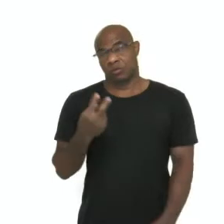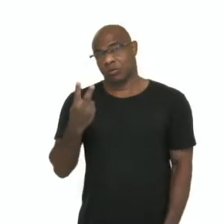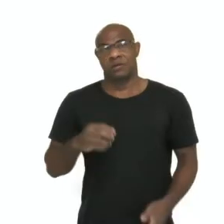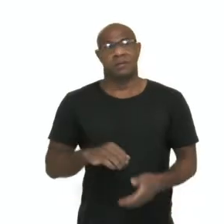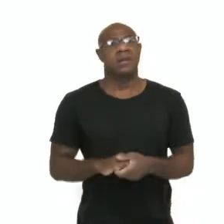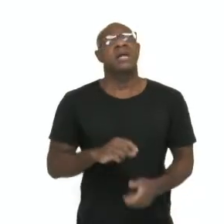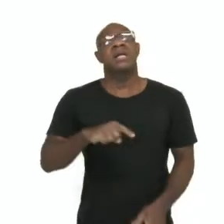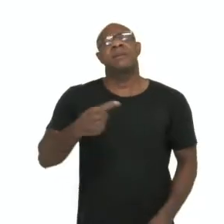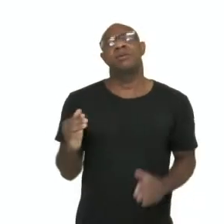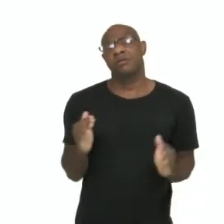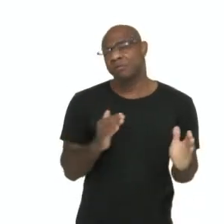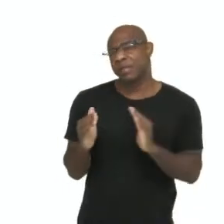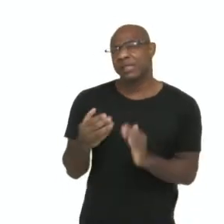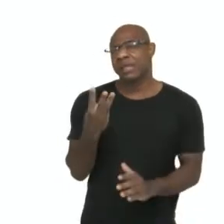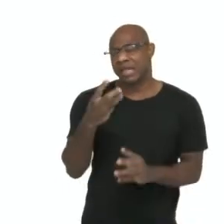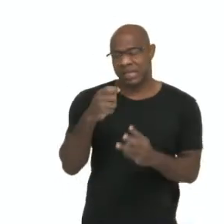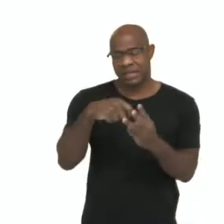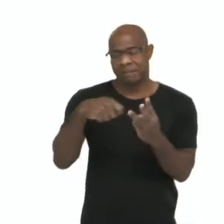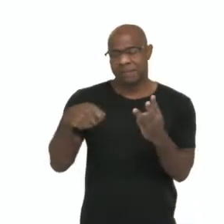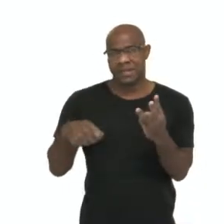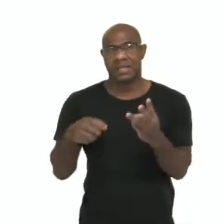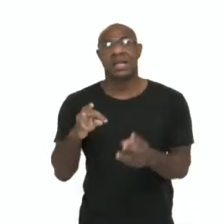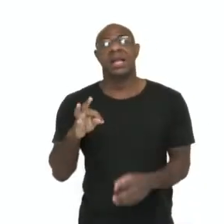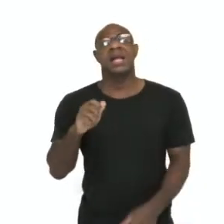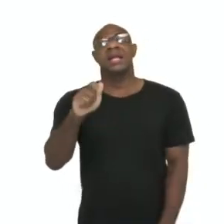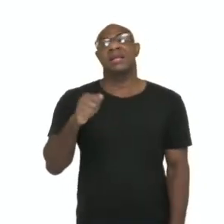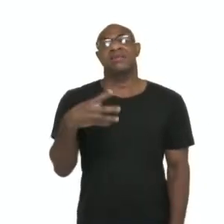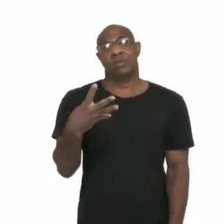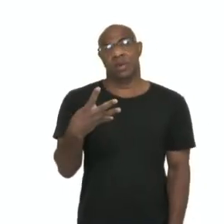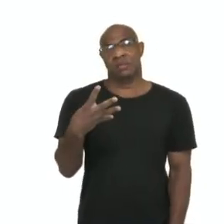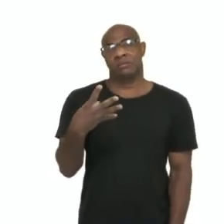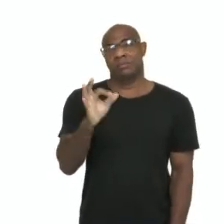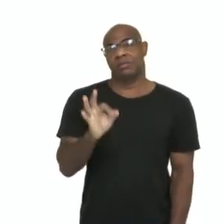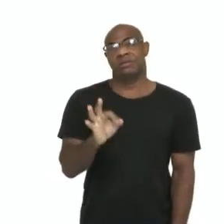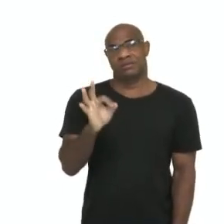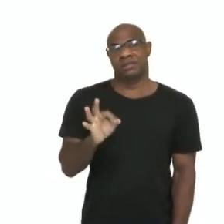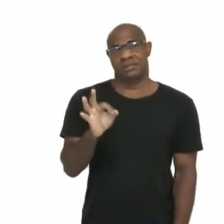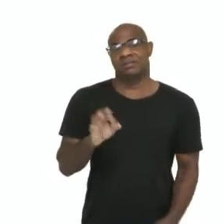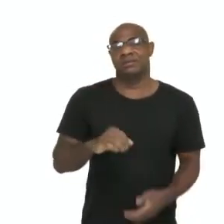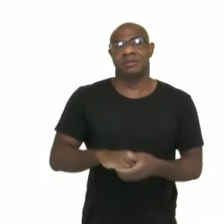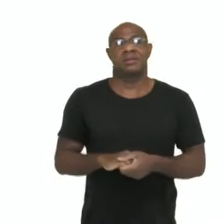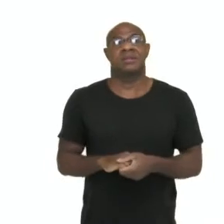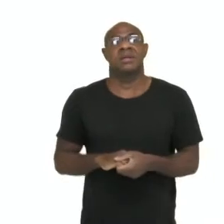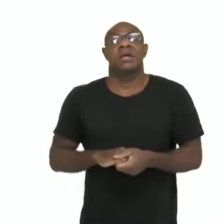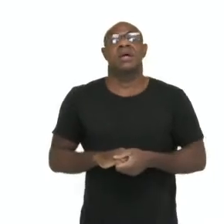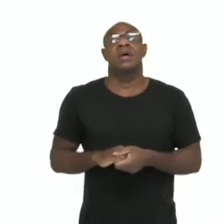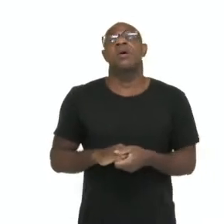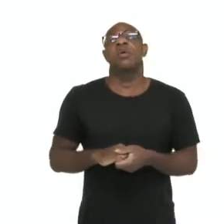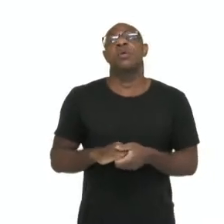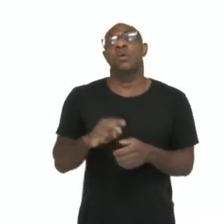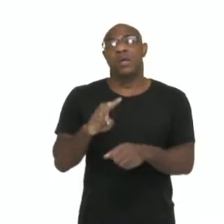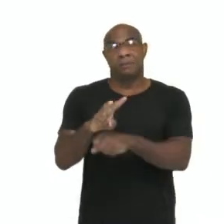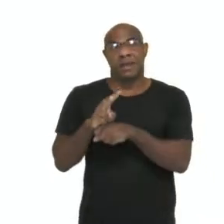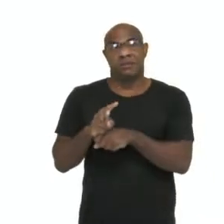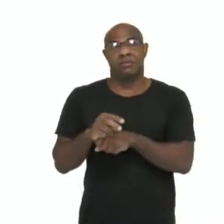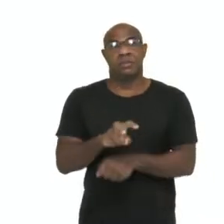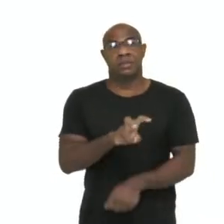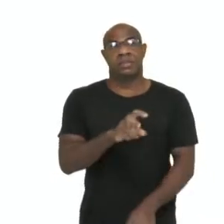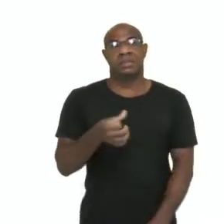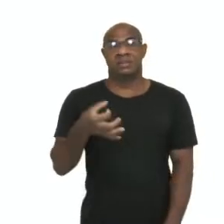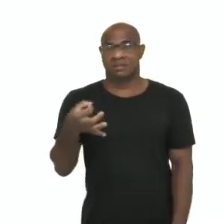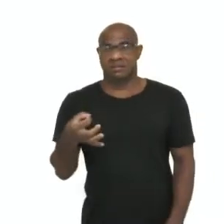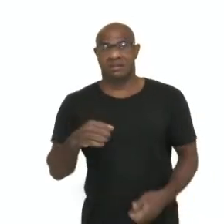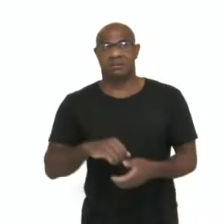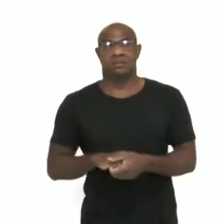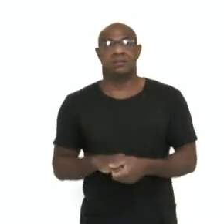Após um período de 3 meses e uma taxa de 4% ao mês, o montante do empréstimo era 560, ok? Determine